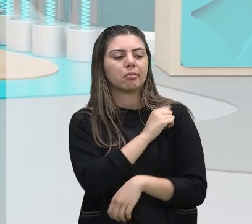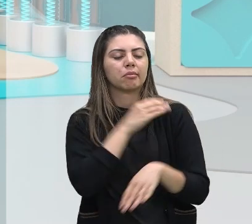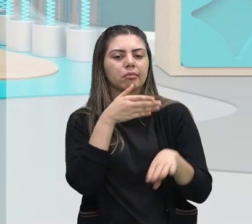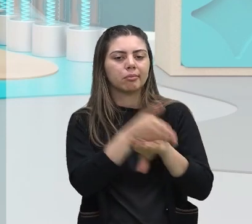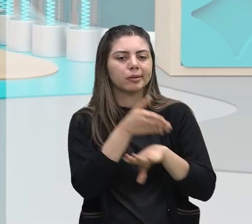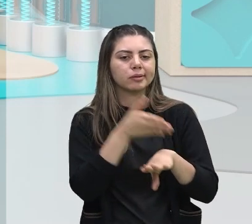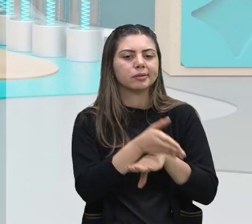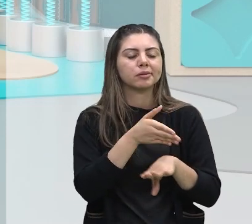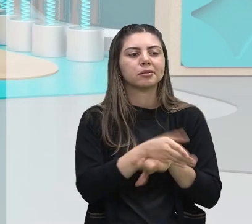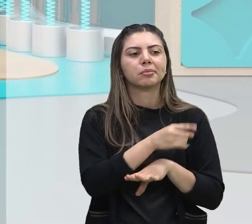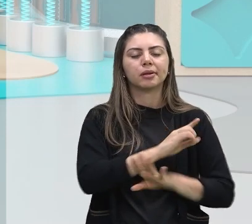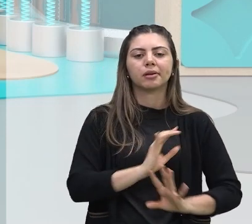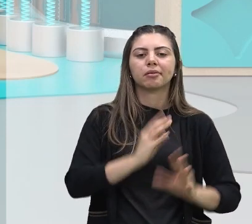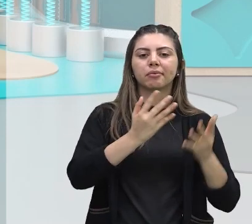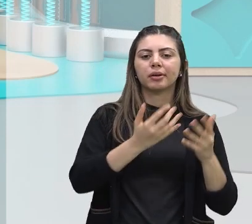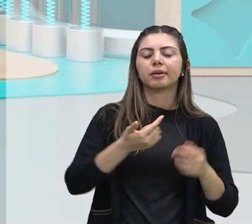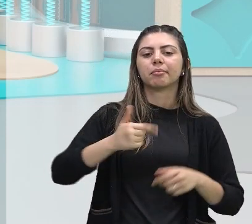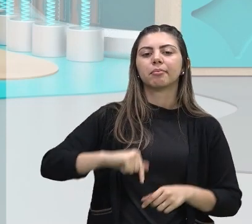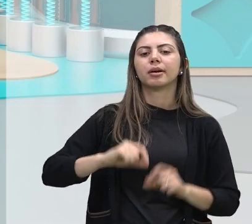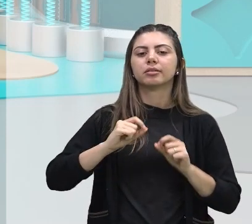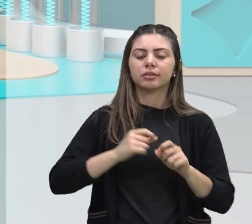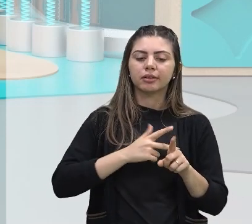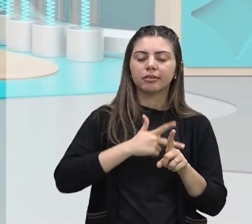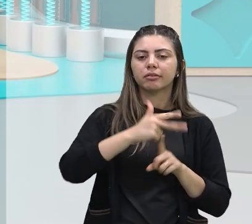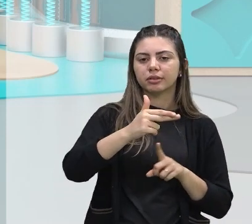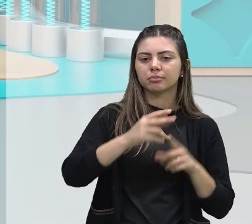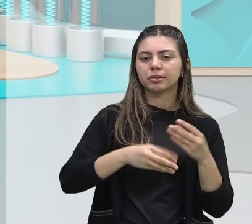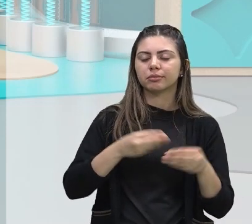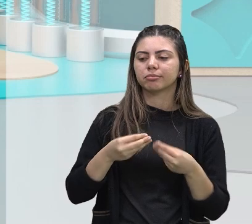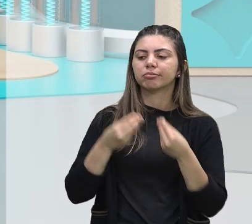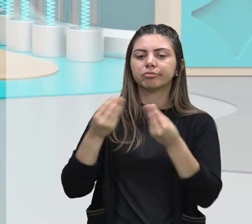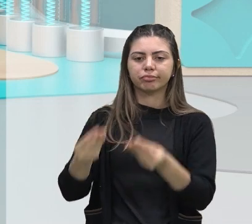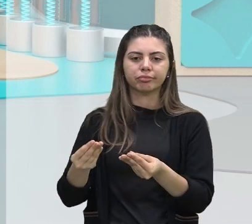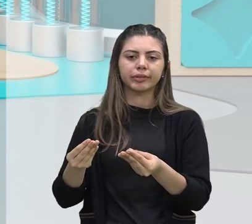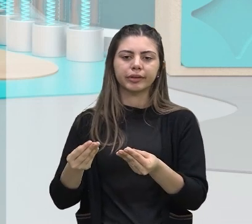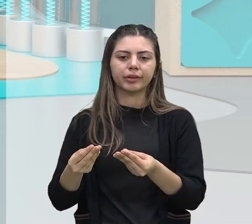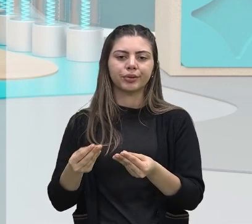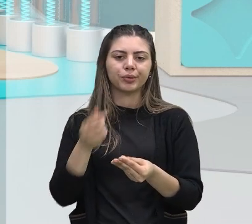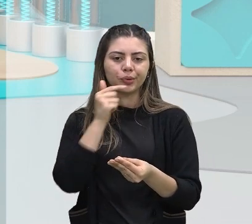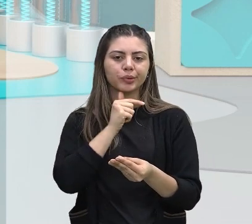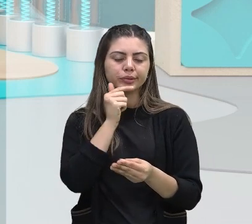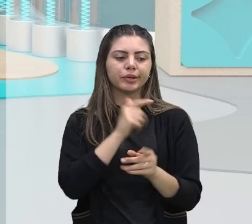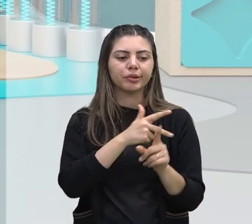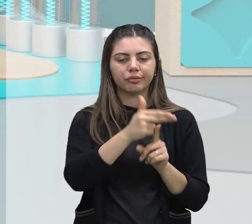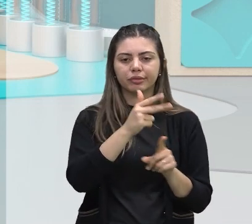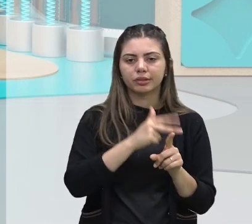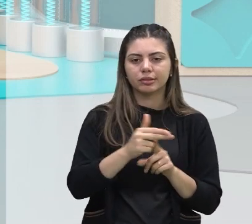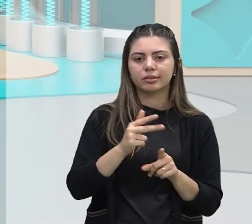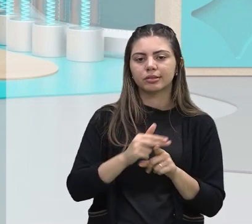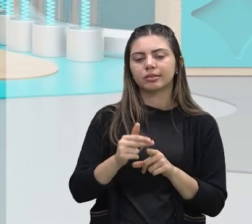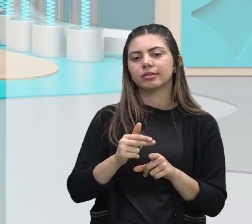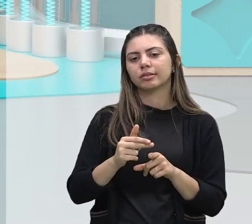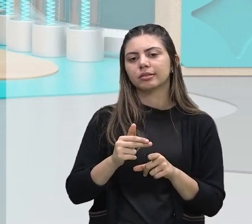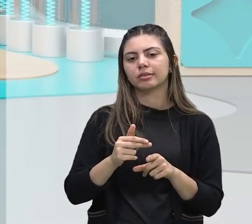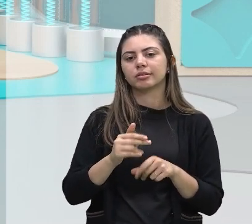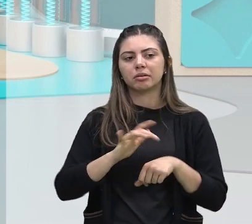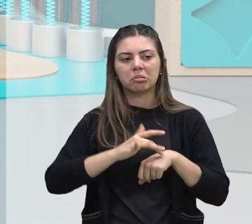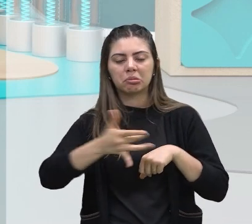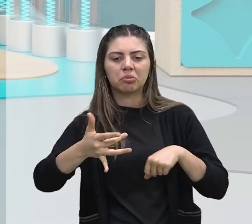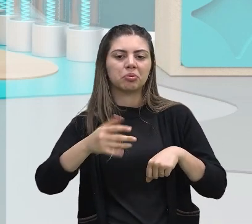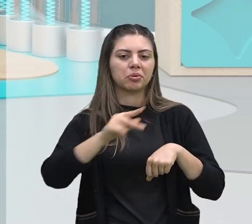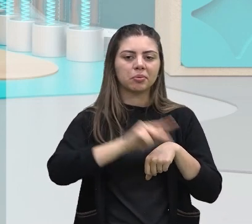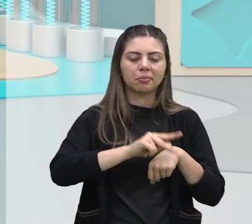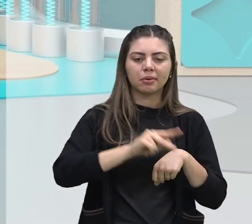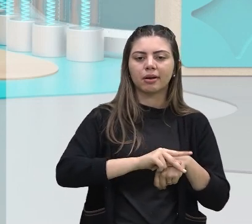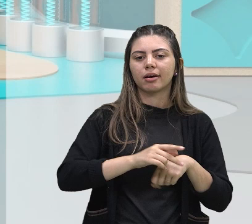participam, a premiação, né, quem ganhou ouro, quem ganhou prata, bronze, né, o